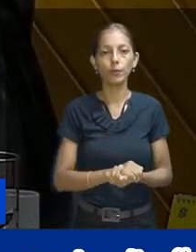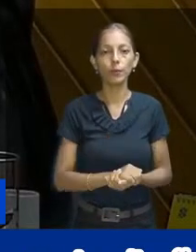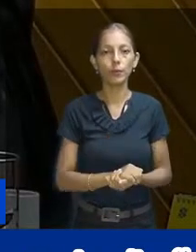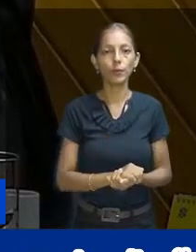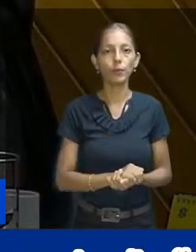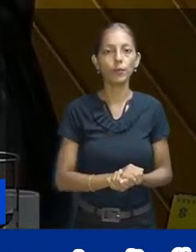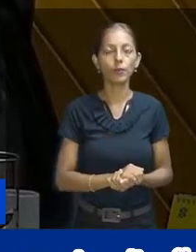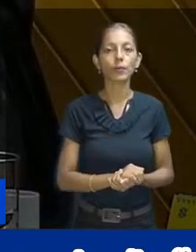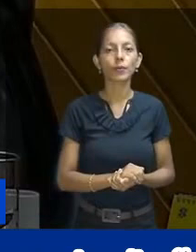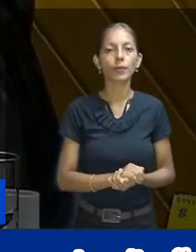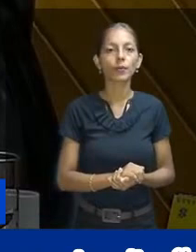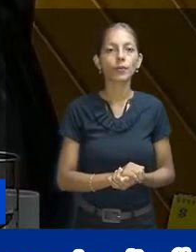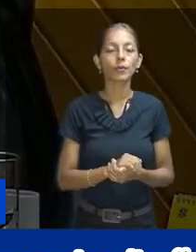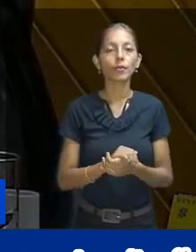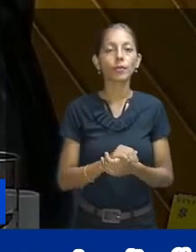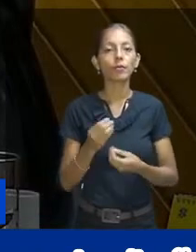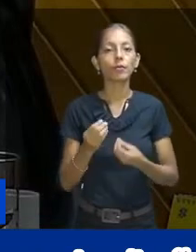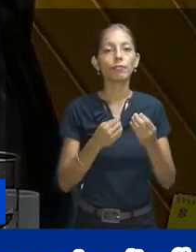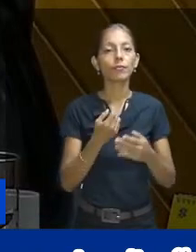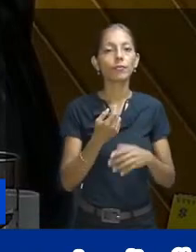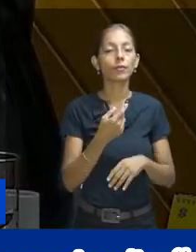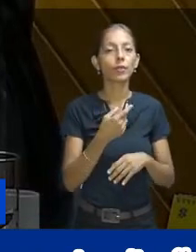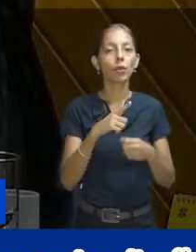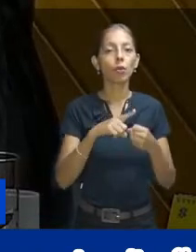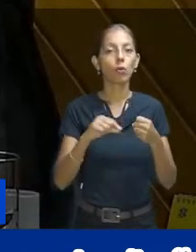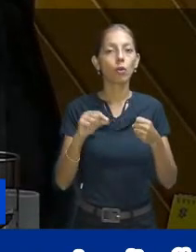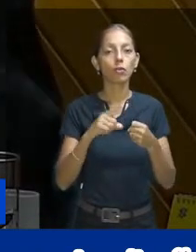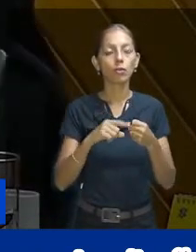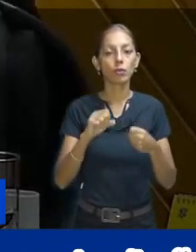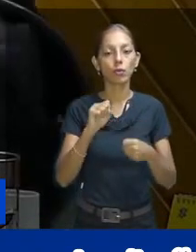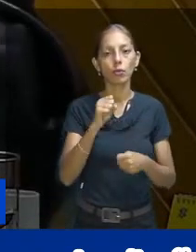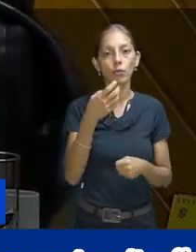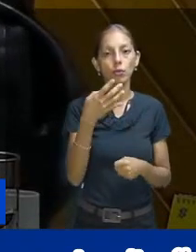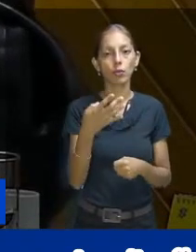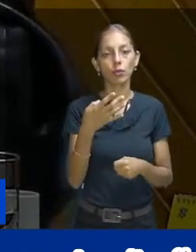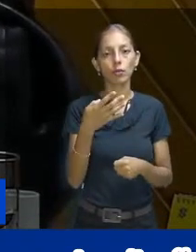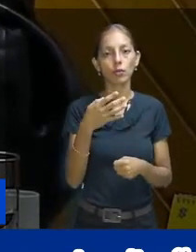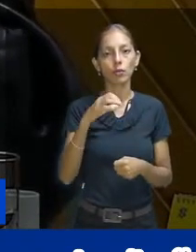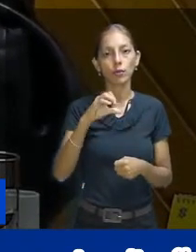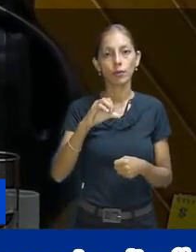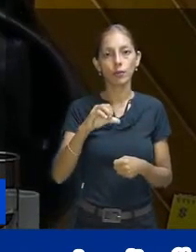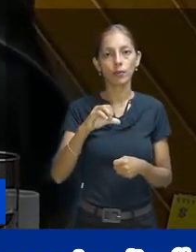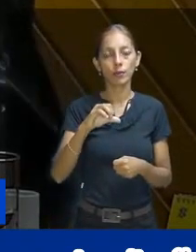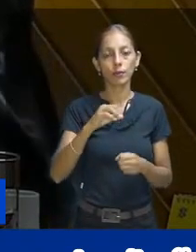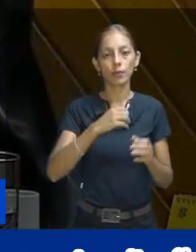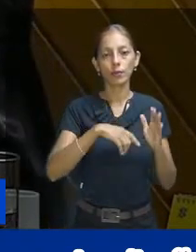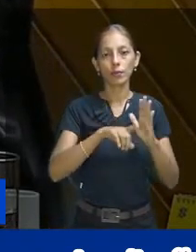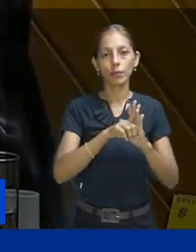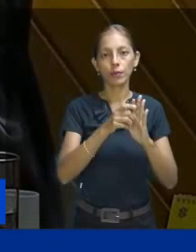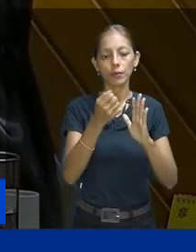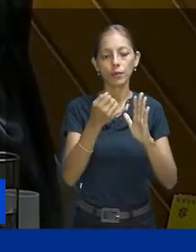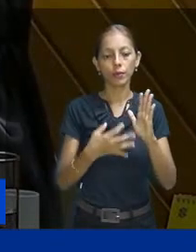ao disposto literalmente no artigo 489, parágrafo 1º, inciso 6 do CPC, que assim